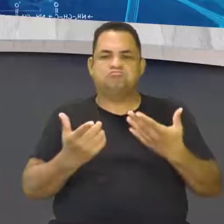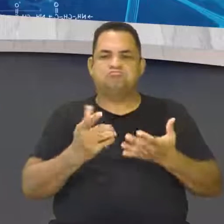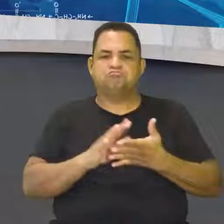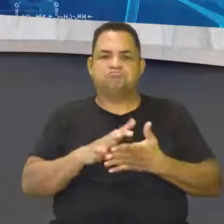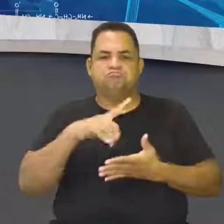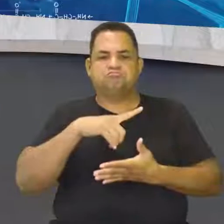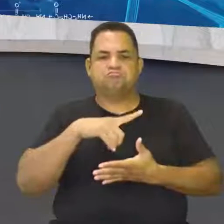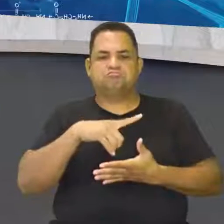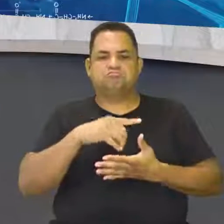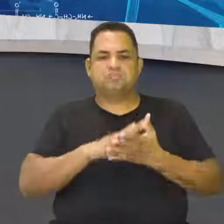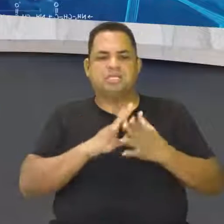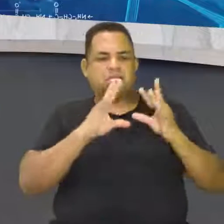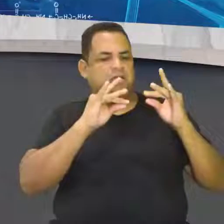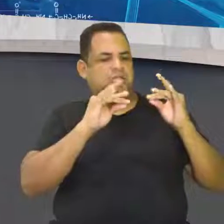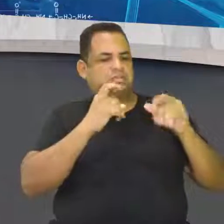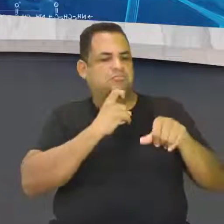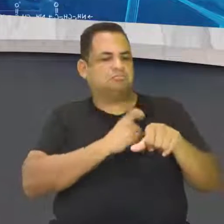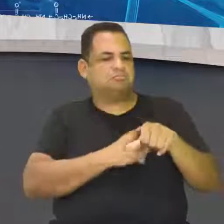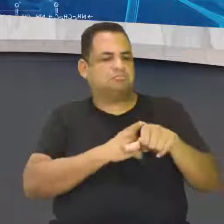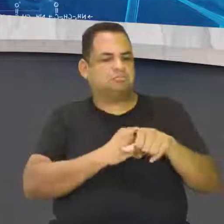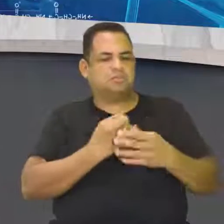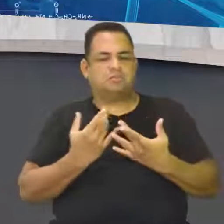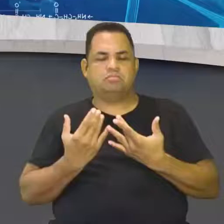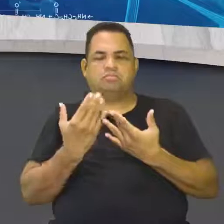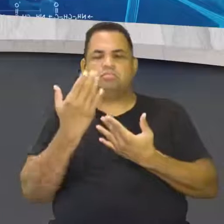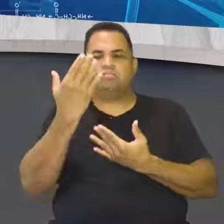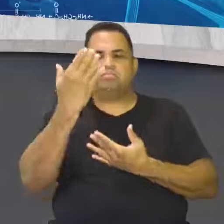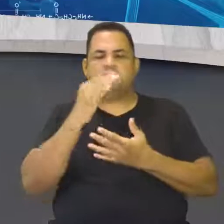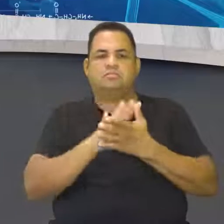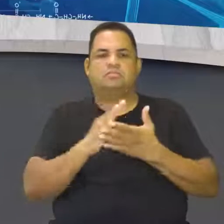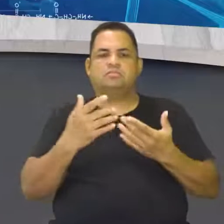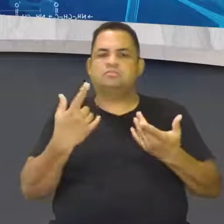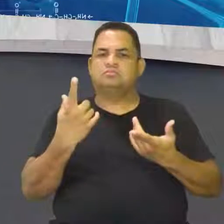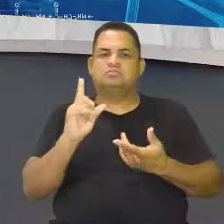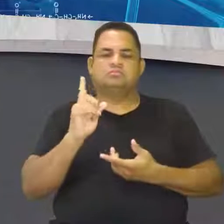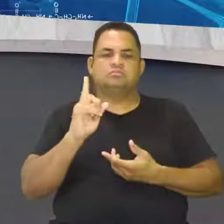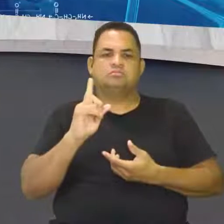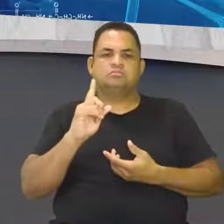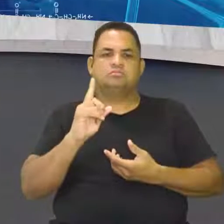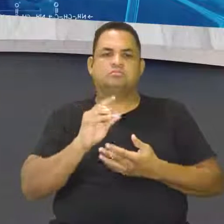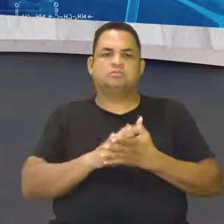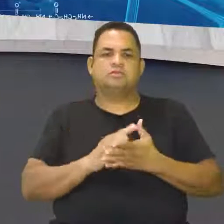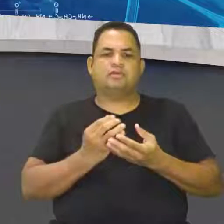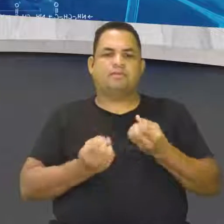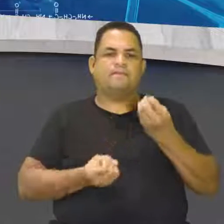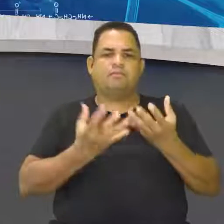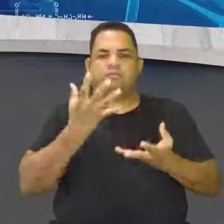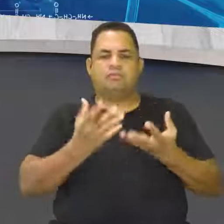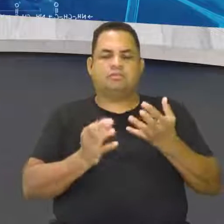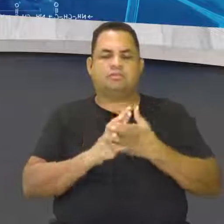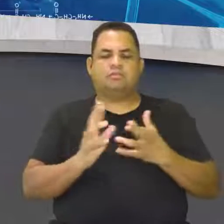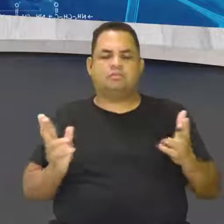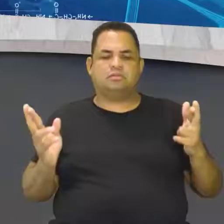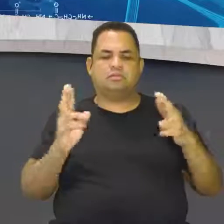que seja no estado líquido, sólido ou gasoso, esse combustível não vai queimar, isto é, a reação não vai acontecer, não é,